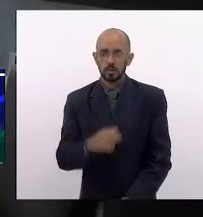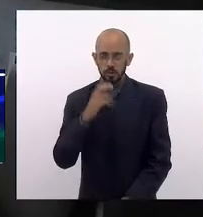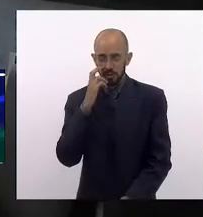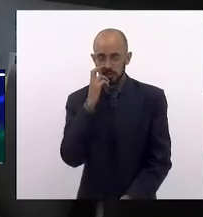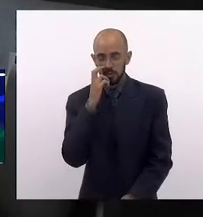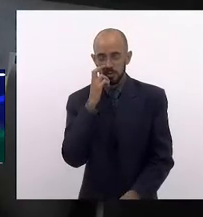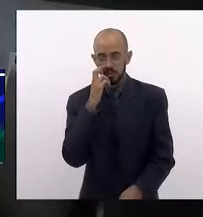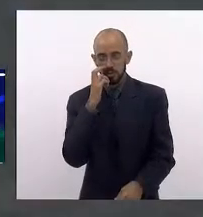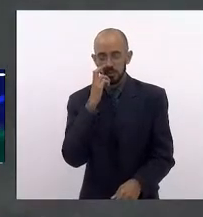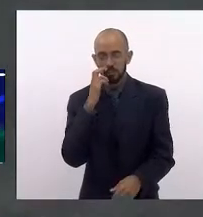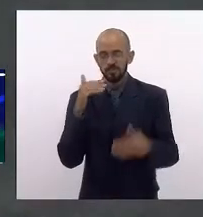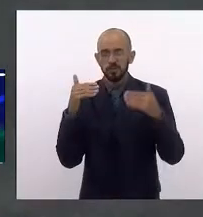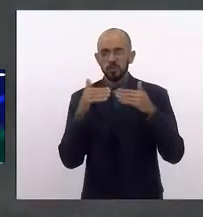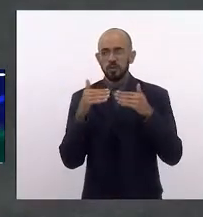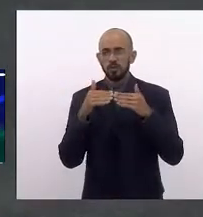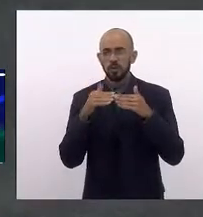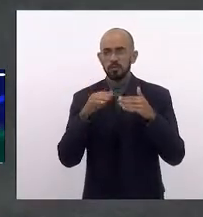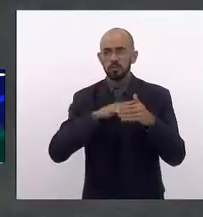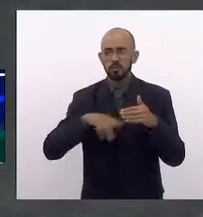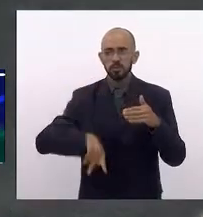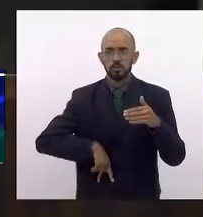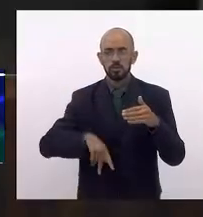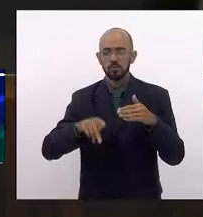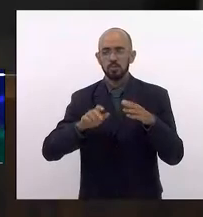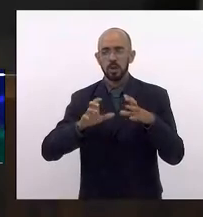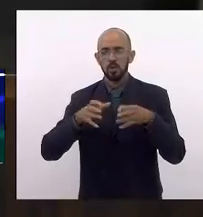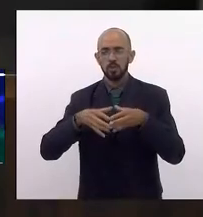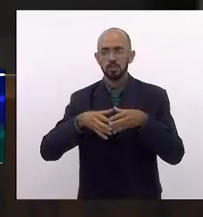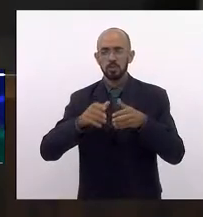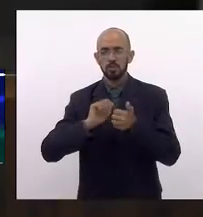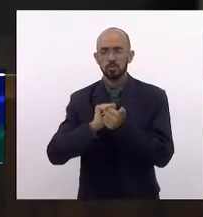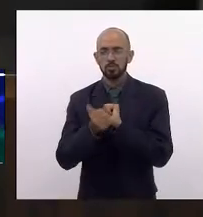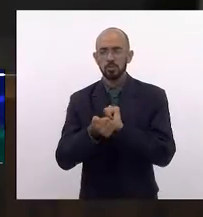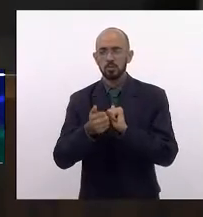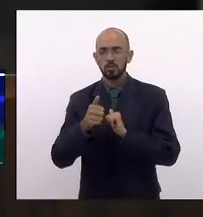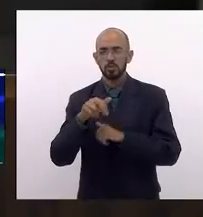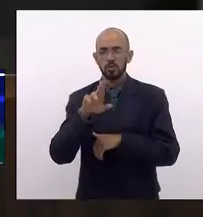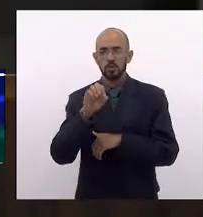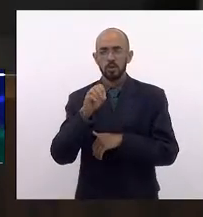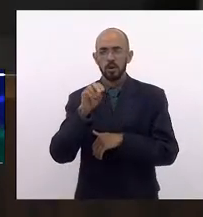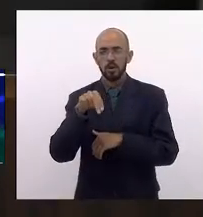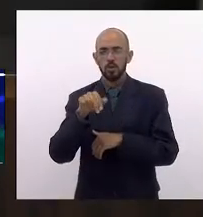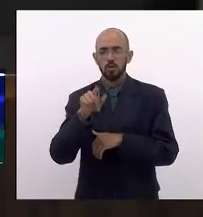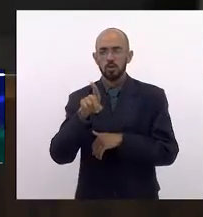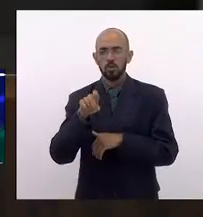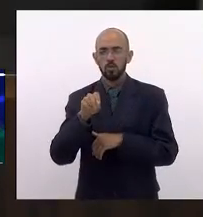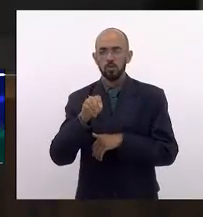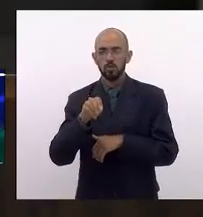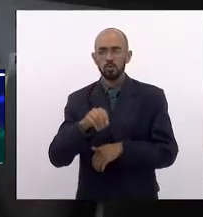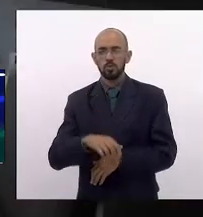o parecer favorável presidente da Comissão de esporte tá Ronaldo anquieta a